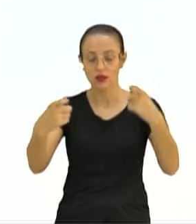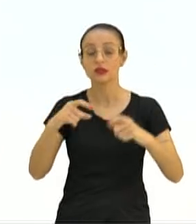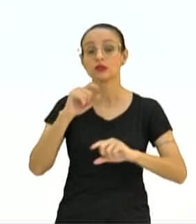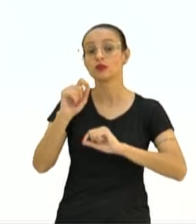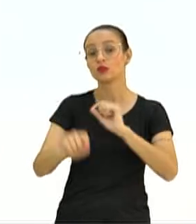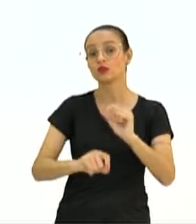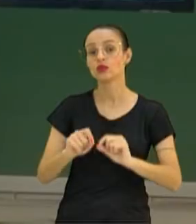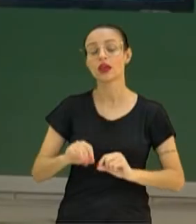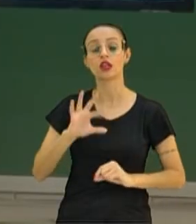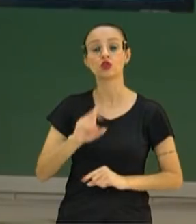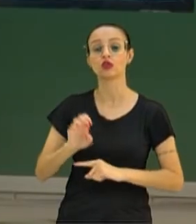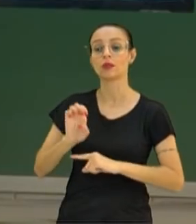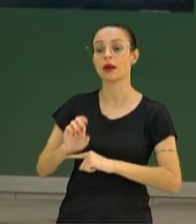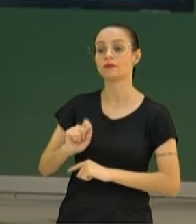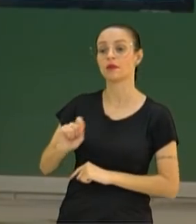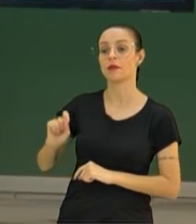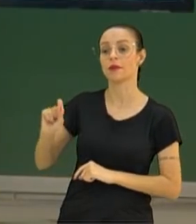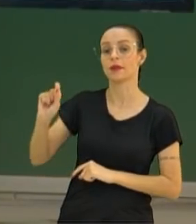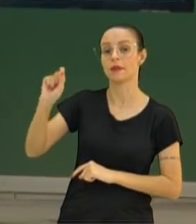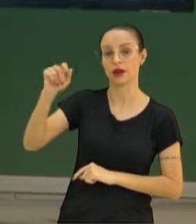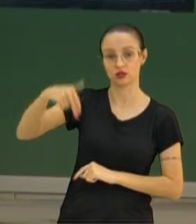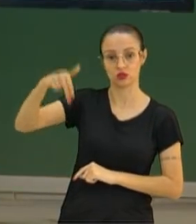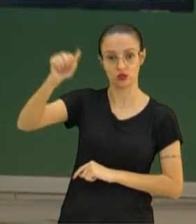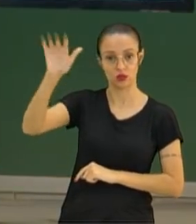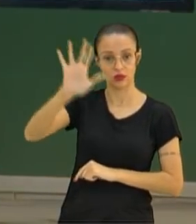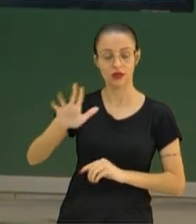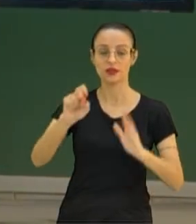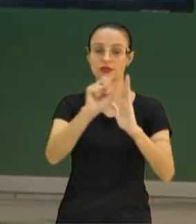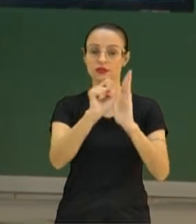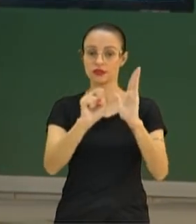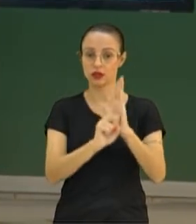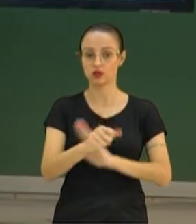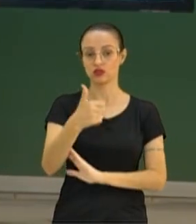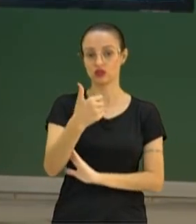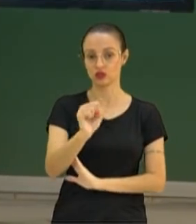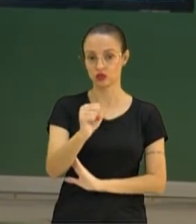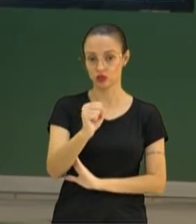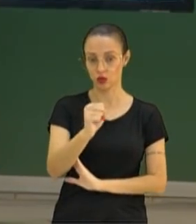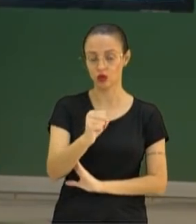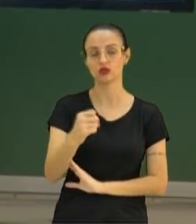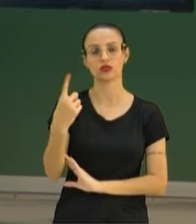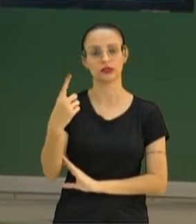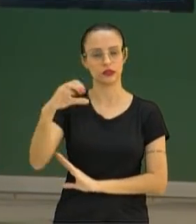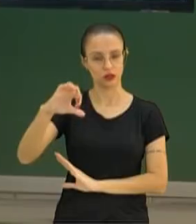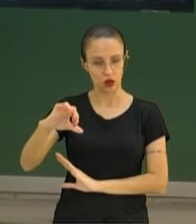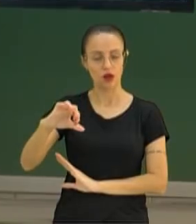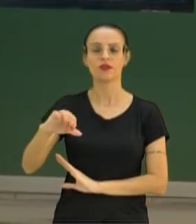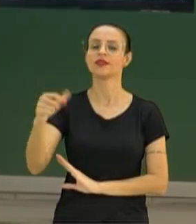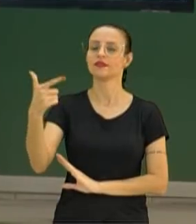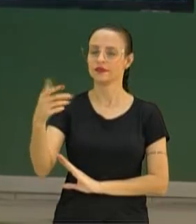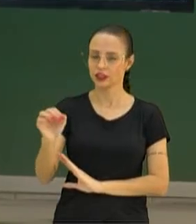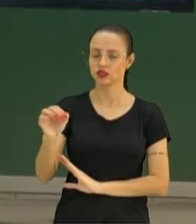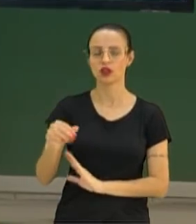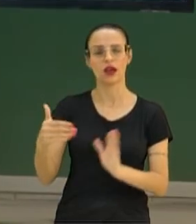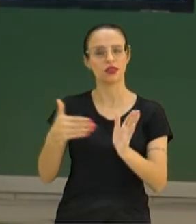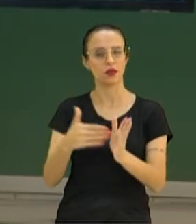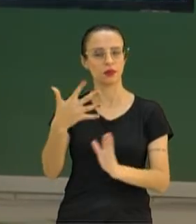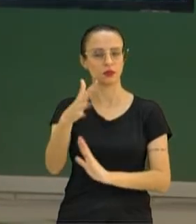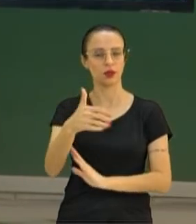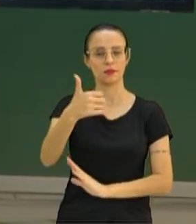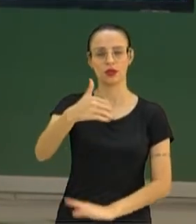praticamente todos os estados no Nordeste, ali no século XVIII, entra no século XIX, chega no século XX, até mais ou